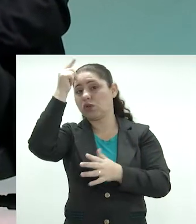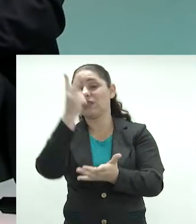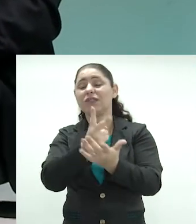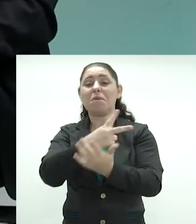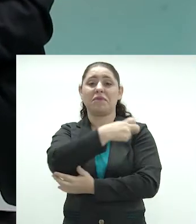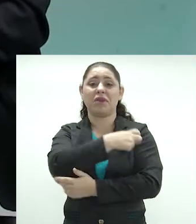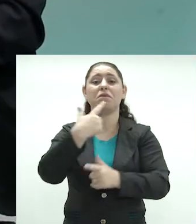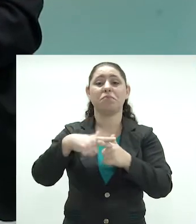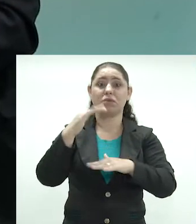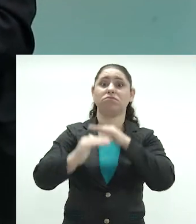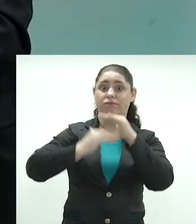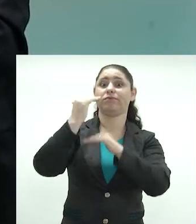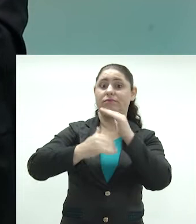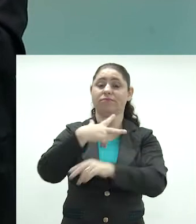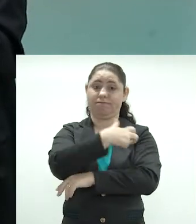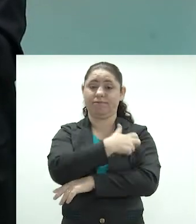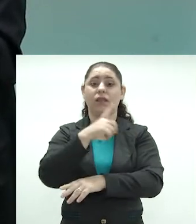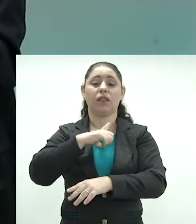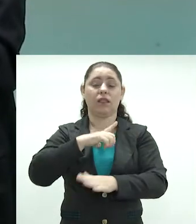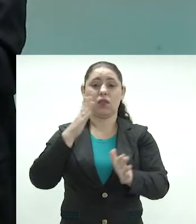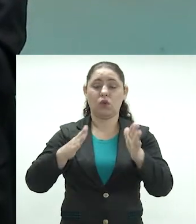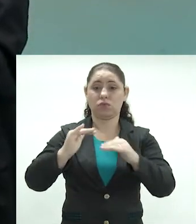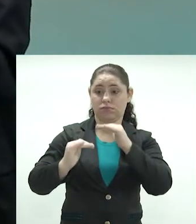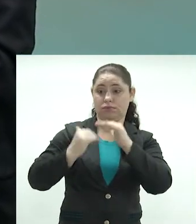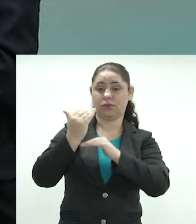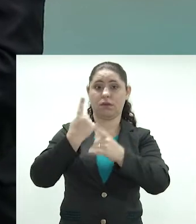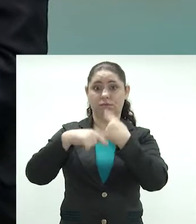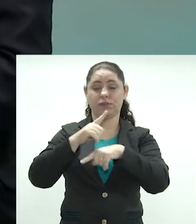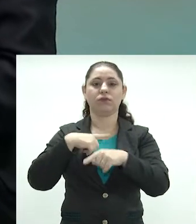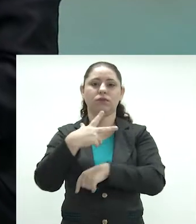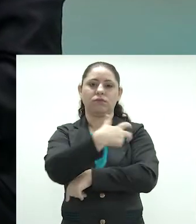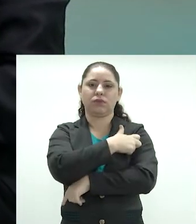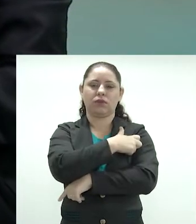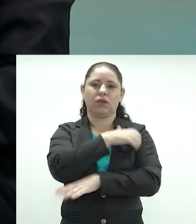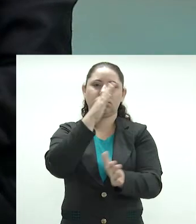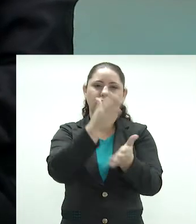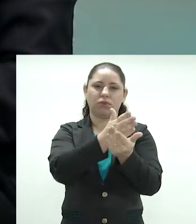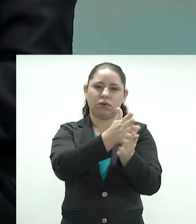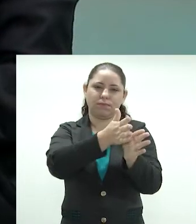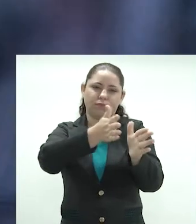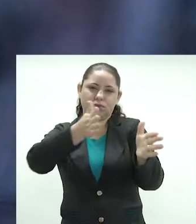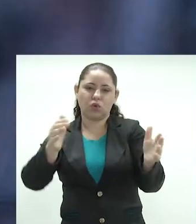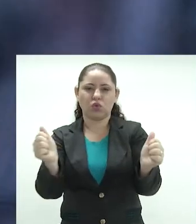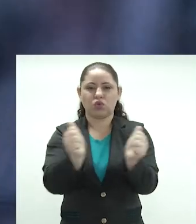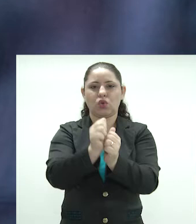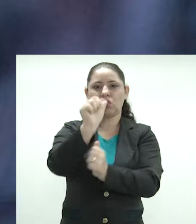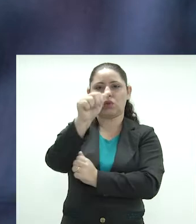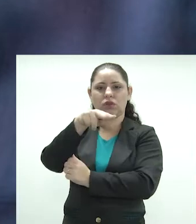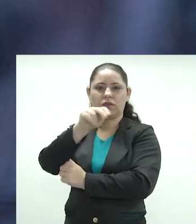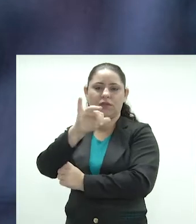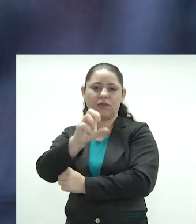A solução sempre foi a vacina. Por conta, inclusive, do desenvolvimento da vacina. Para dar o tempo de desenvolver a vacina para a gente poder imunizar. Desenvolvimento de todo o